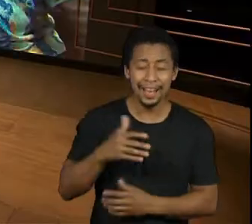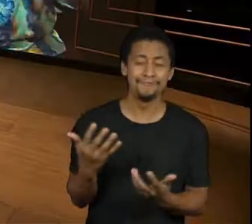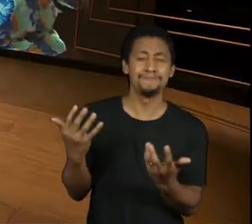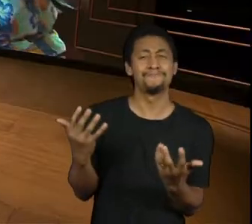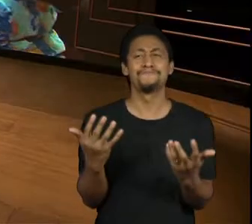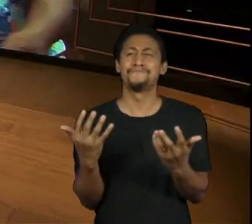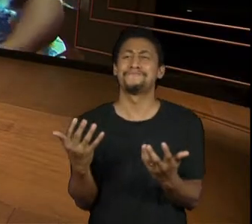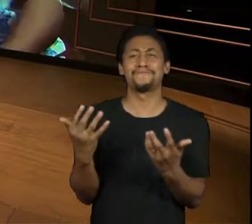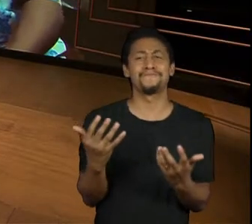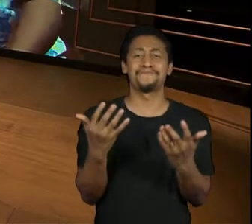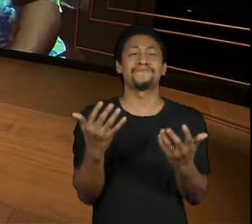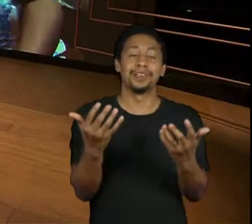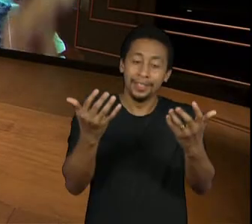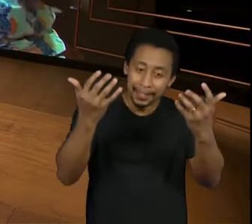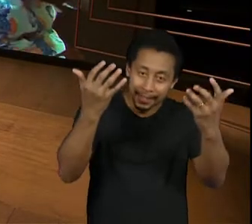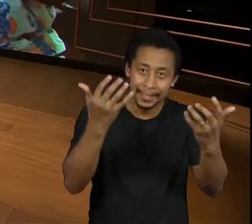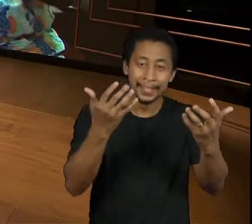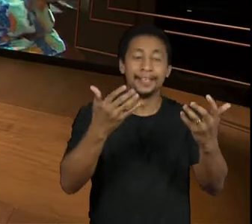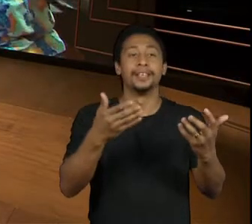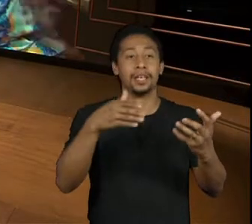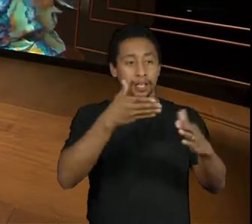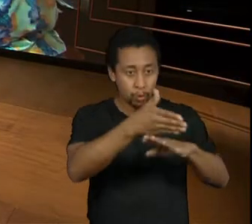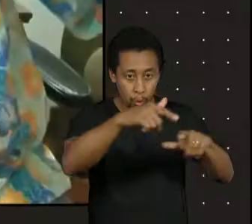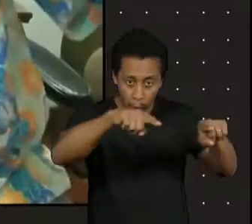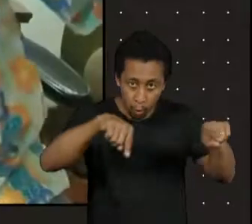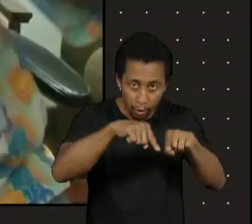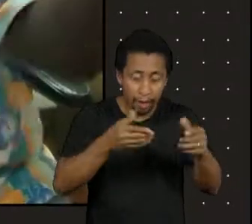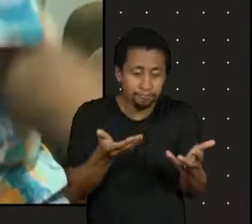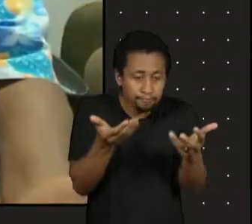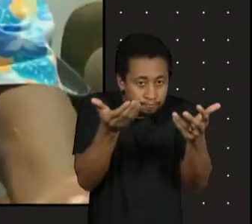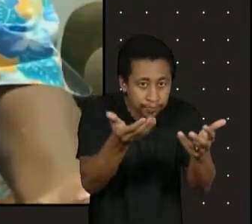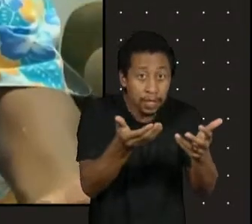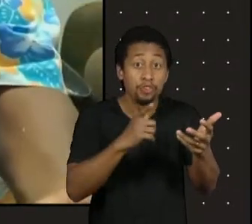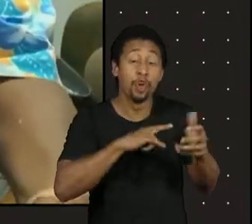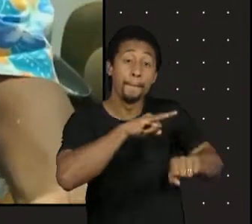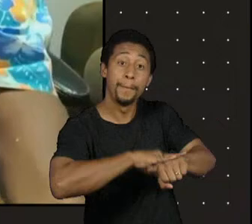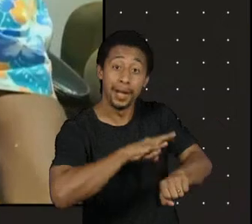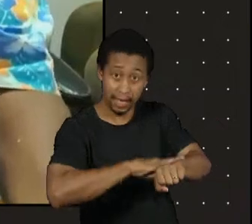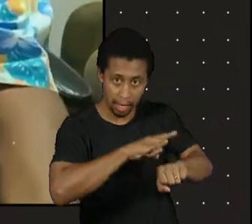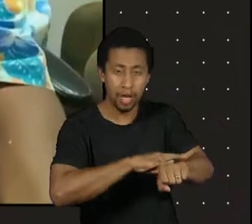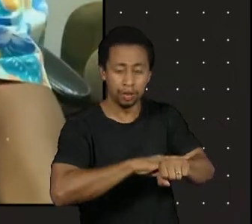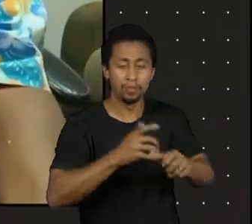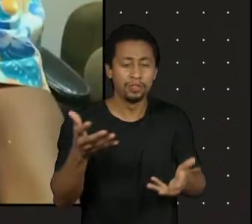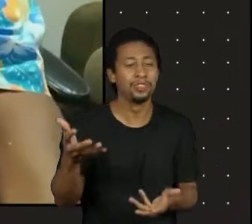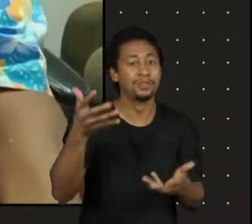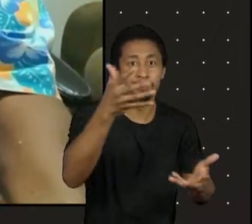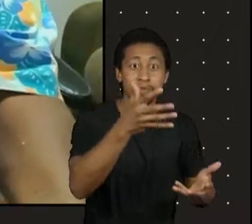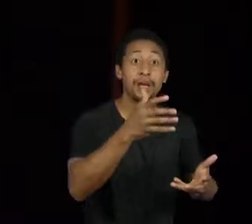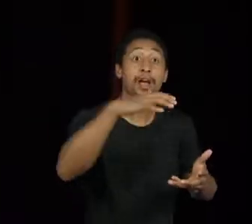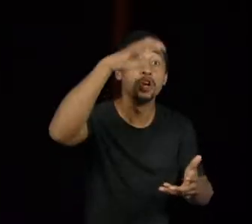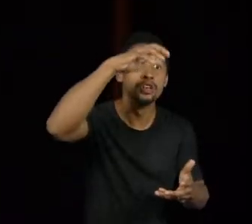boate. Aí nós levamos a Janis Joplin, tinha um banheiro, demos banho na Janis Joplin.